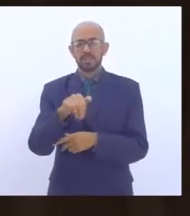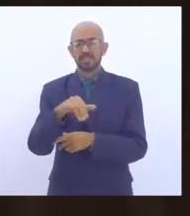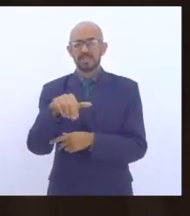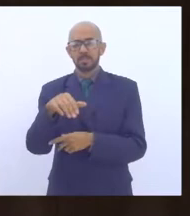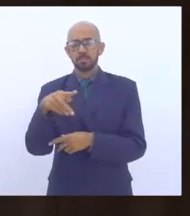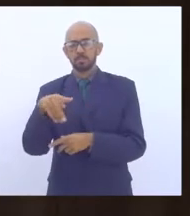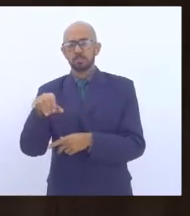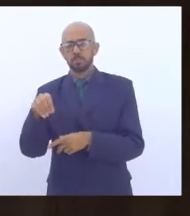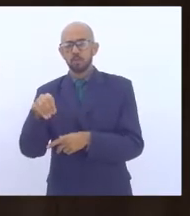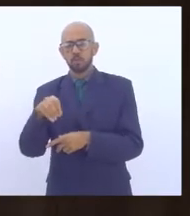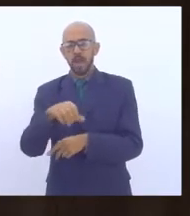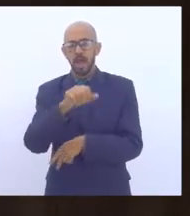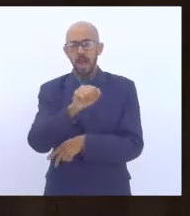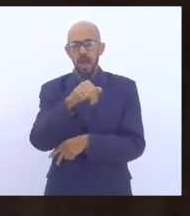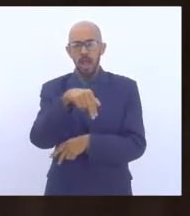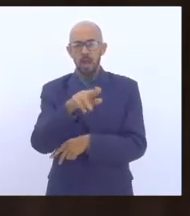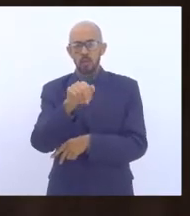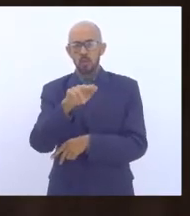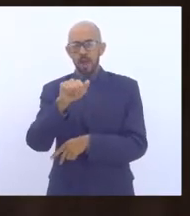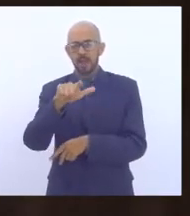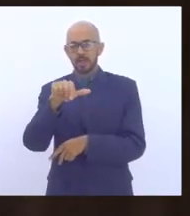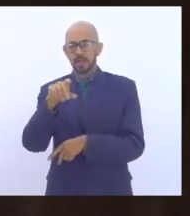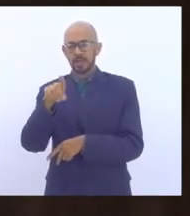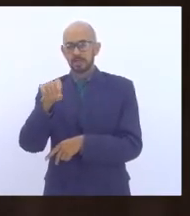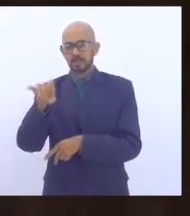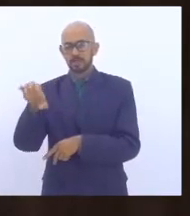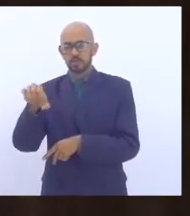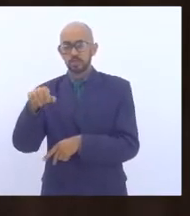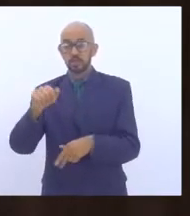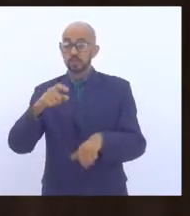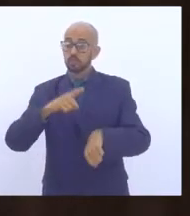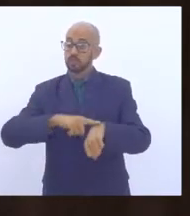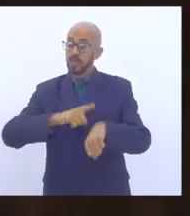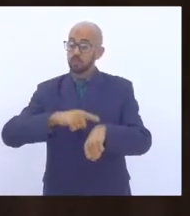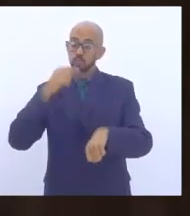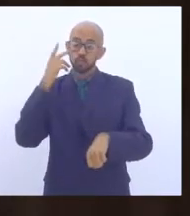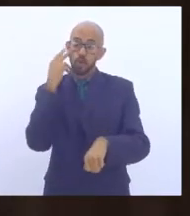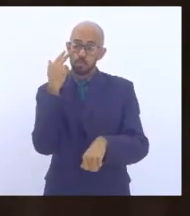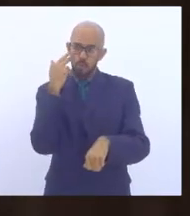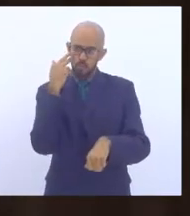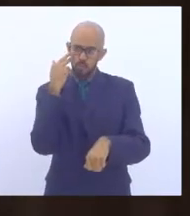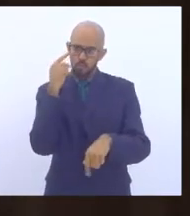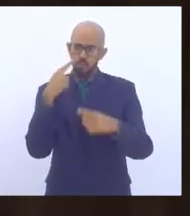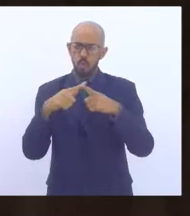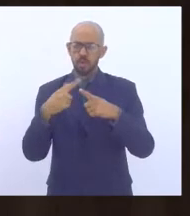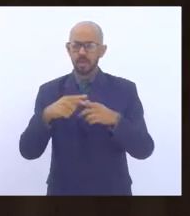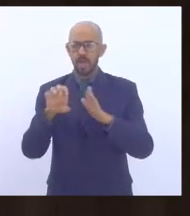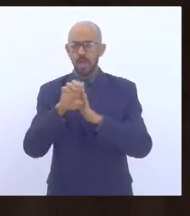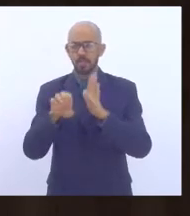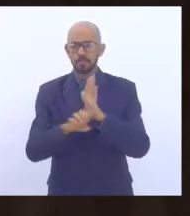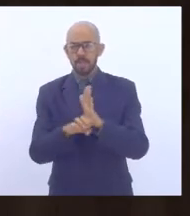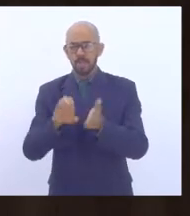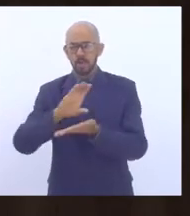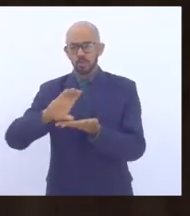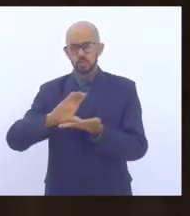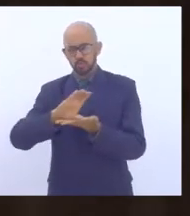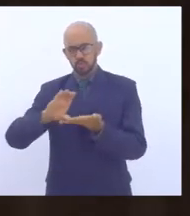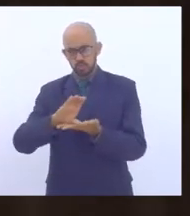em tempos normais não os tempos que vivemos porque a emenda constitucional